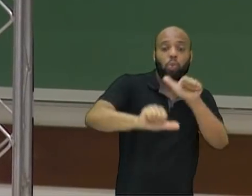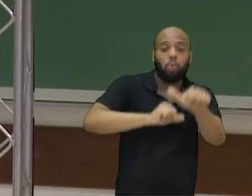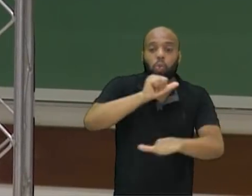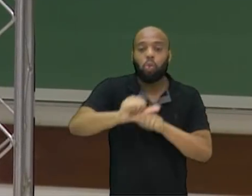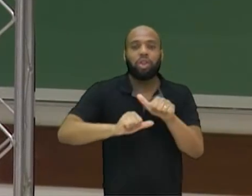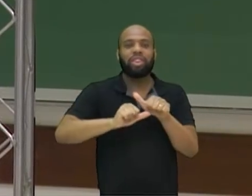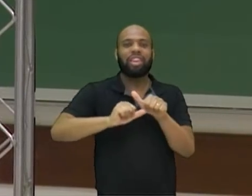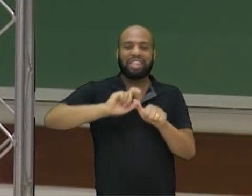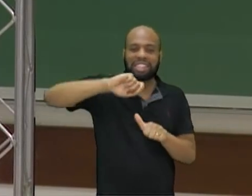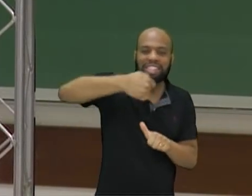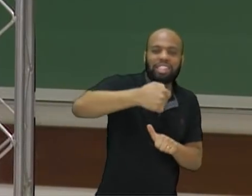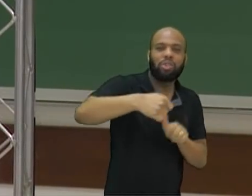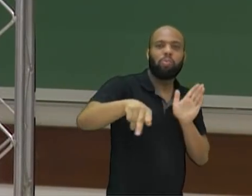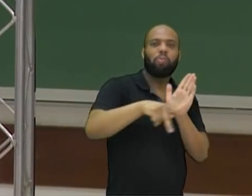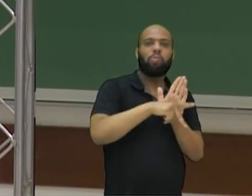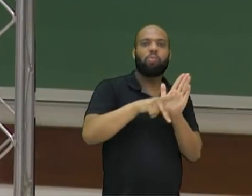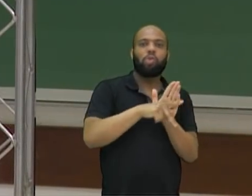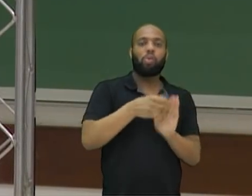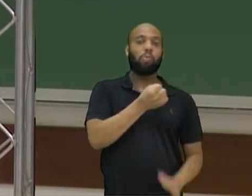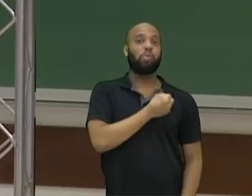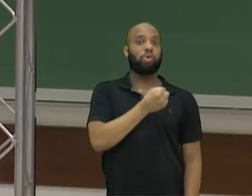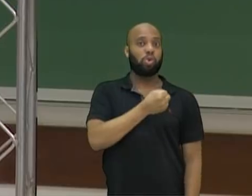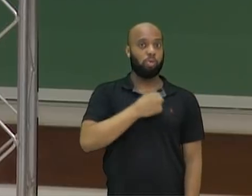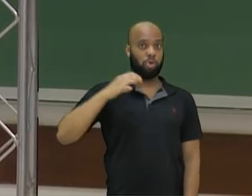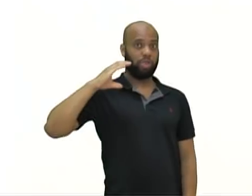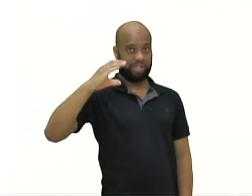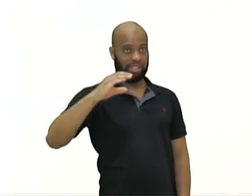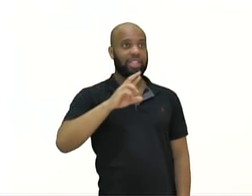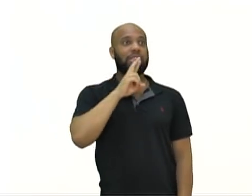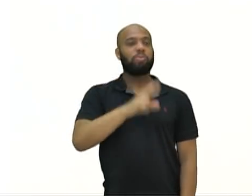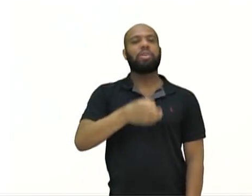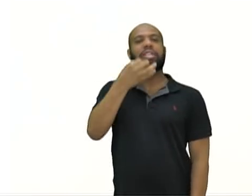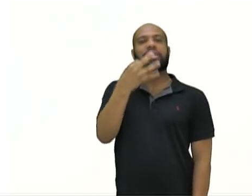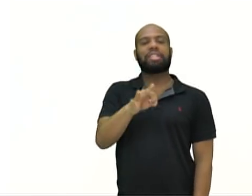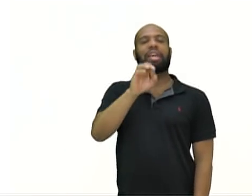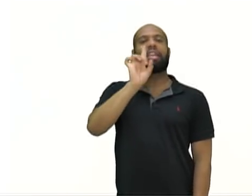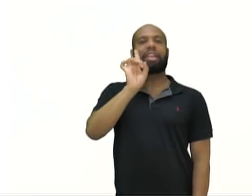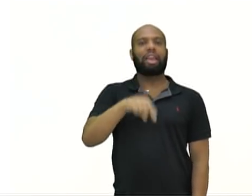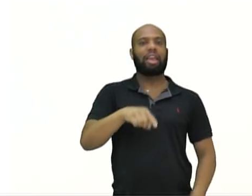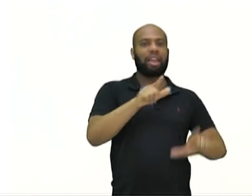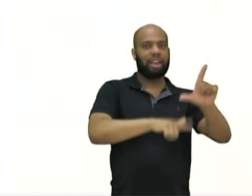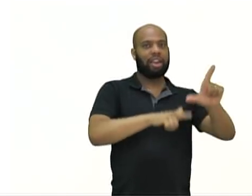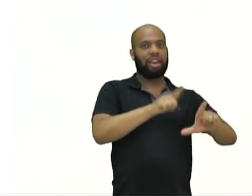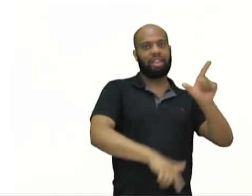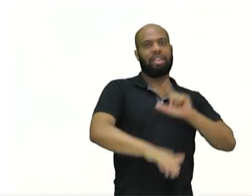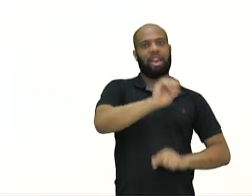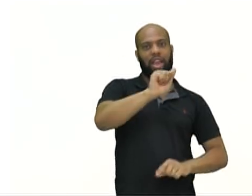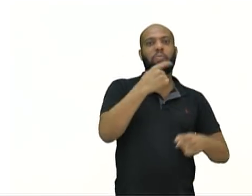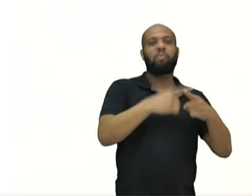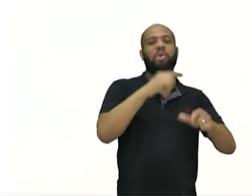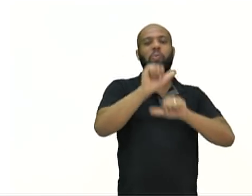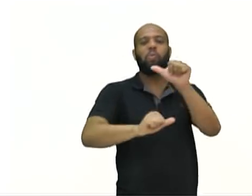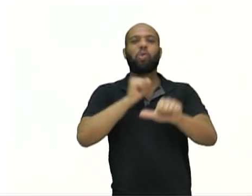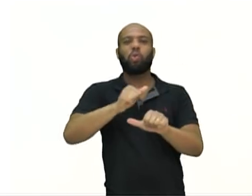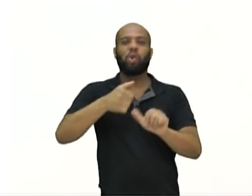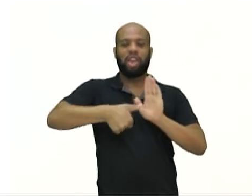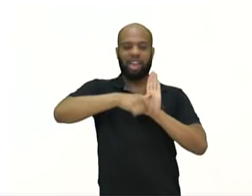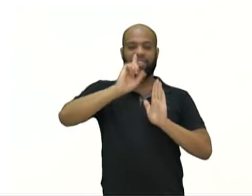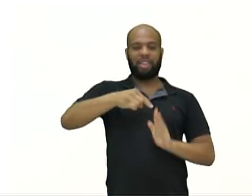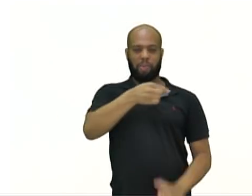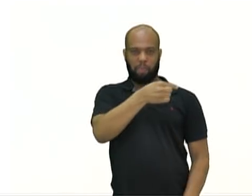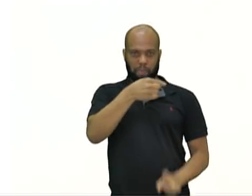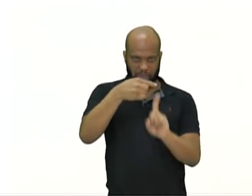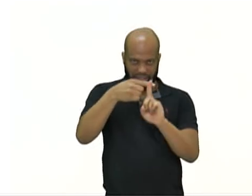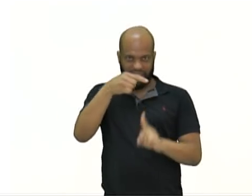da parte imaginária. Então, a alternativa certa é a alternativa A. Eu deixei indicado aqui para vocês a resolução